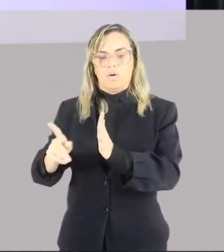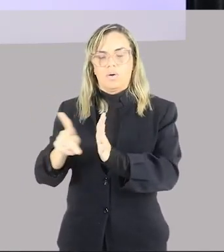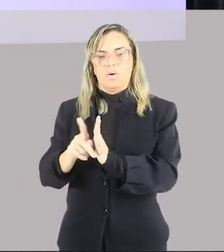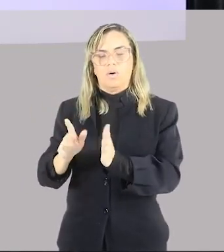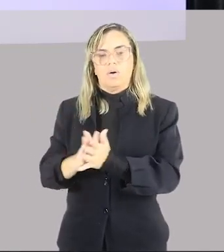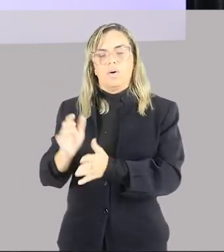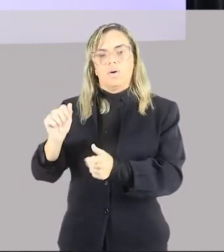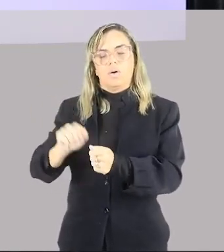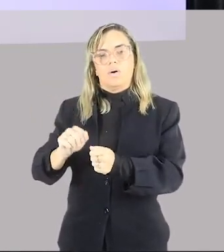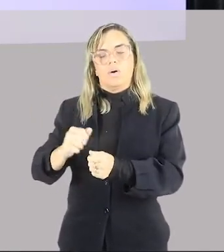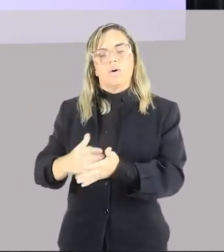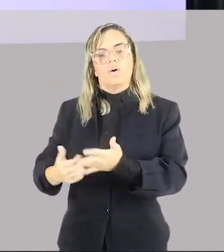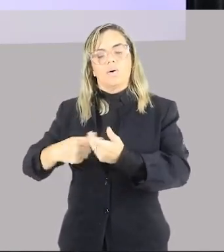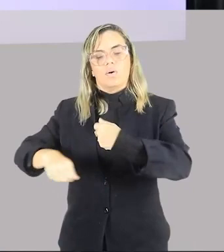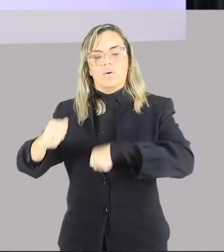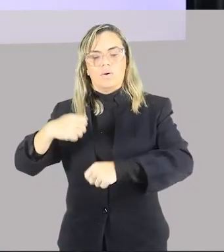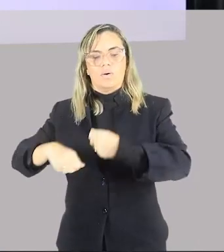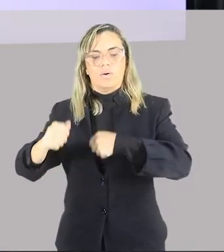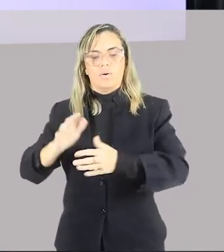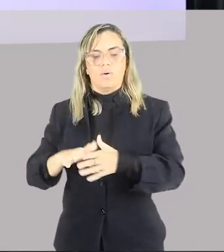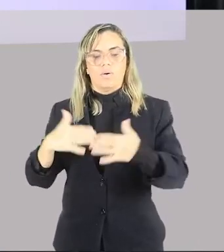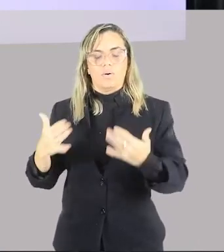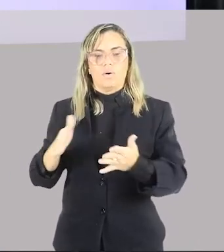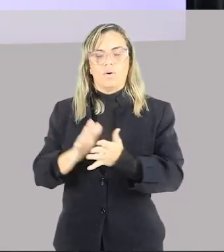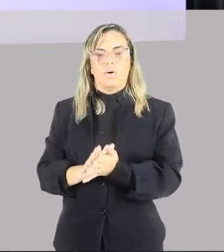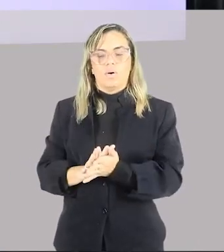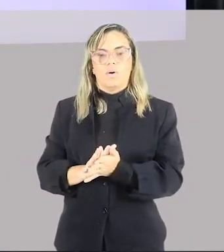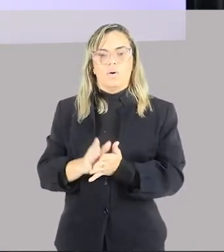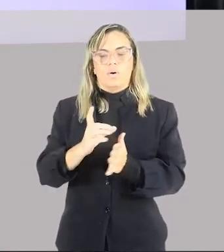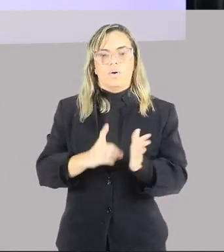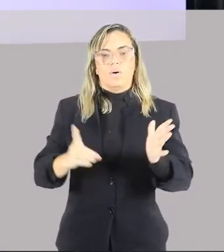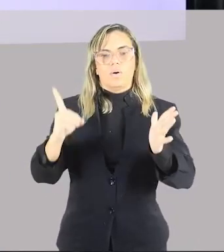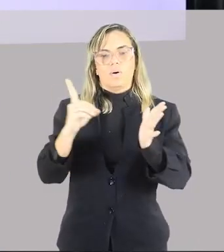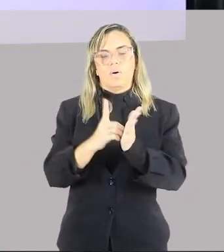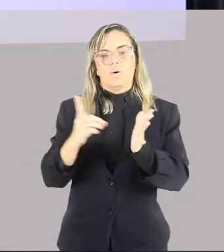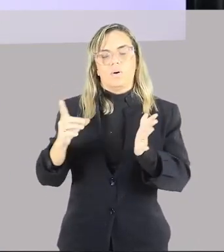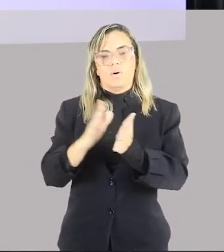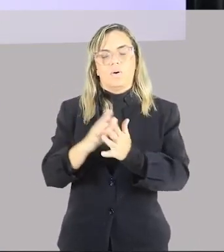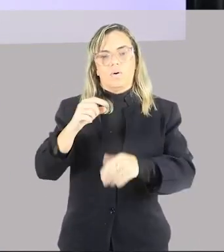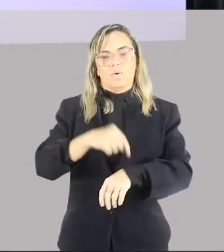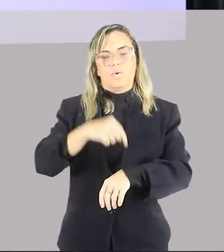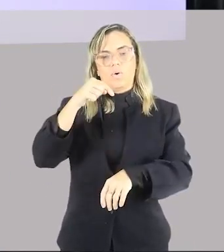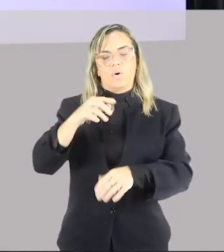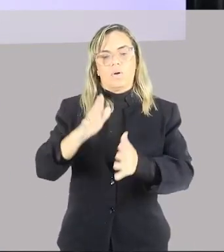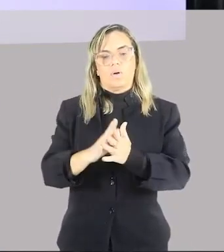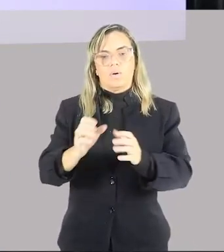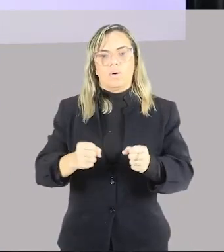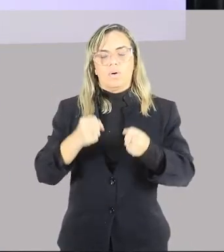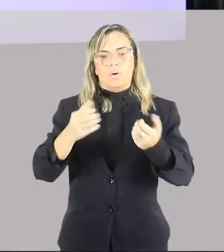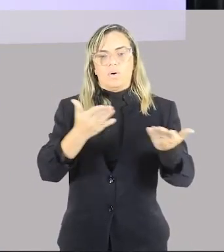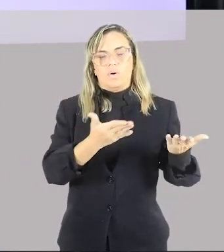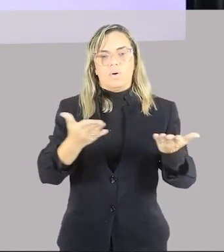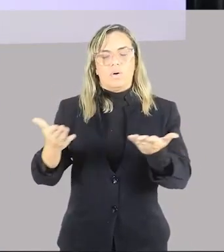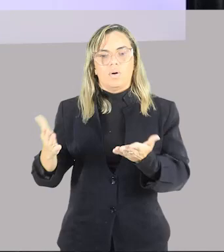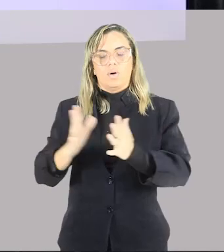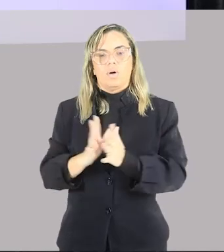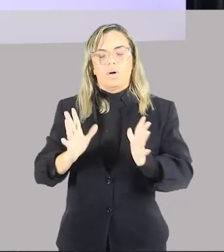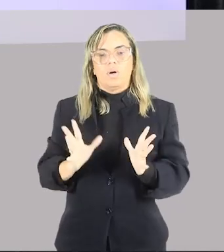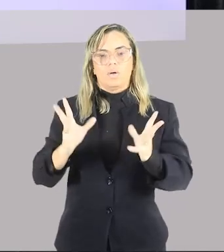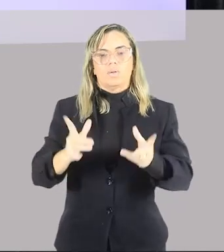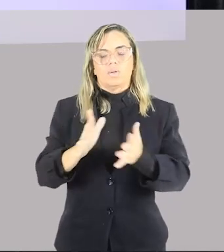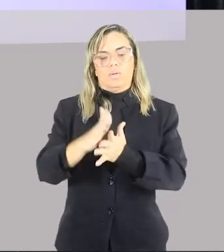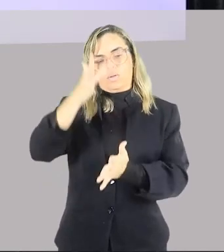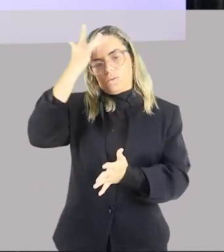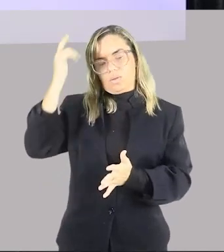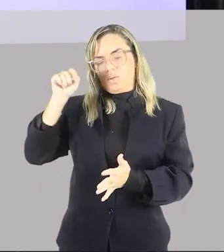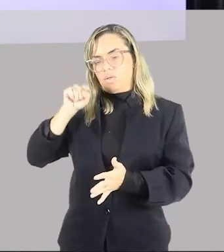ato. Se no caso do Detran, que vai determinar o horário de atendimento, eu me destino a todo mundo, a toda a